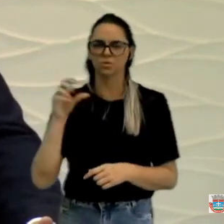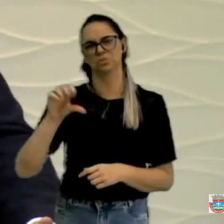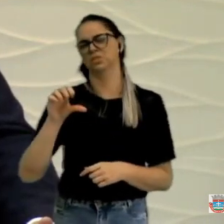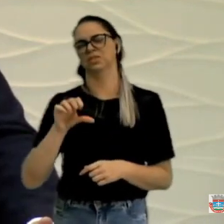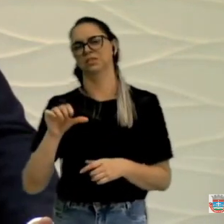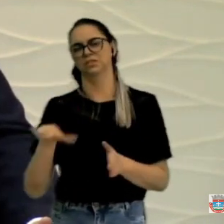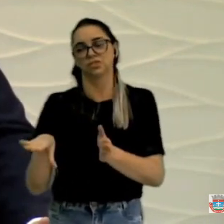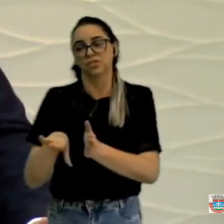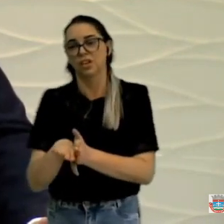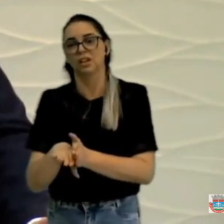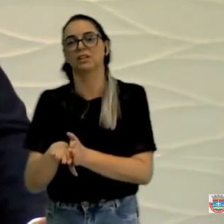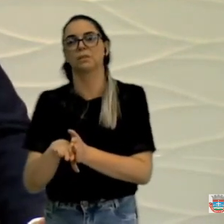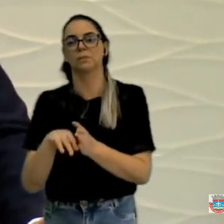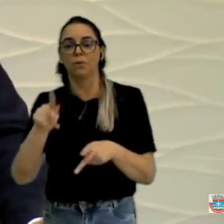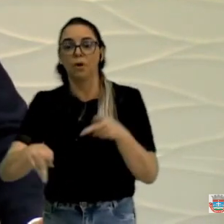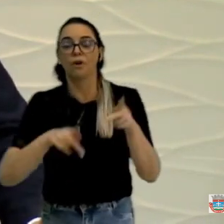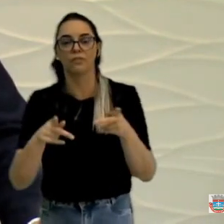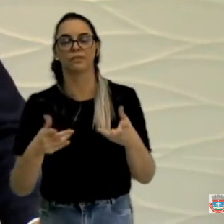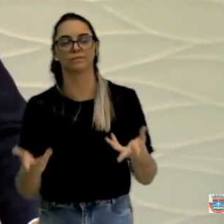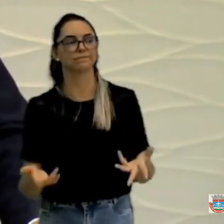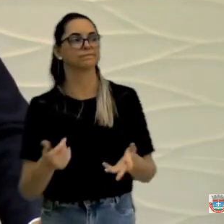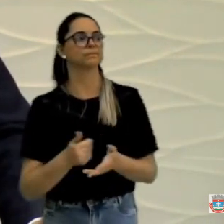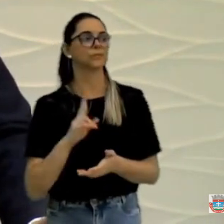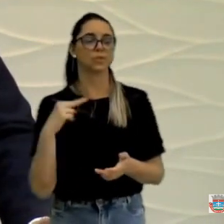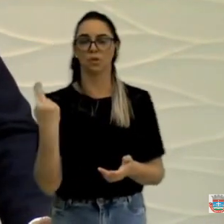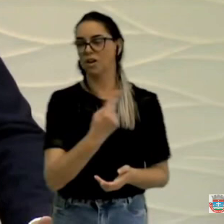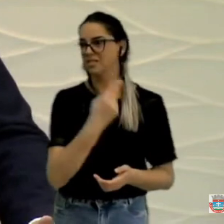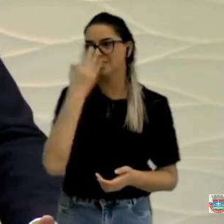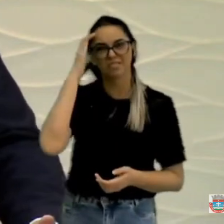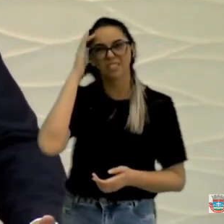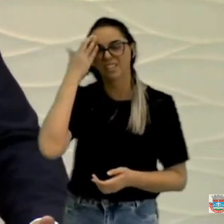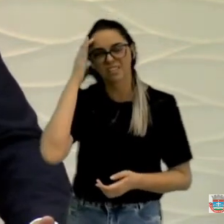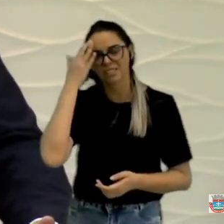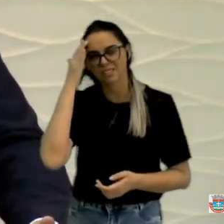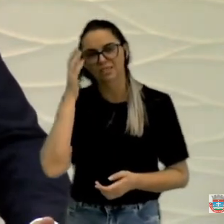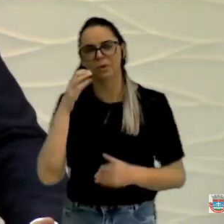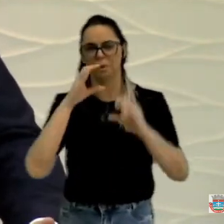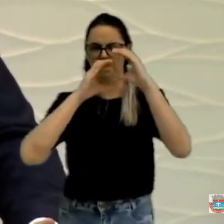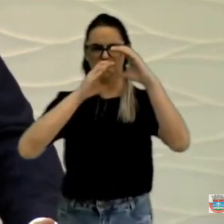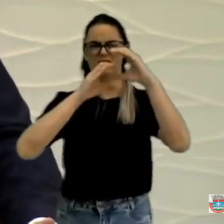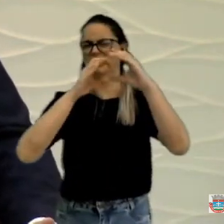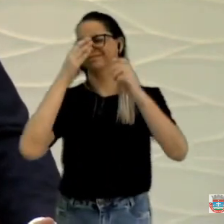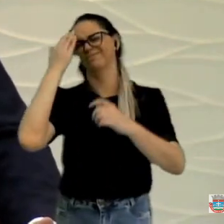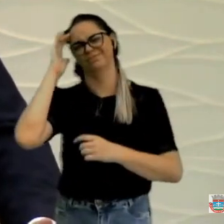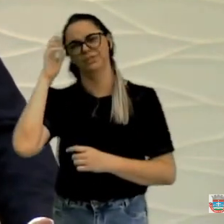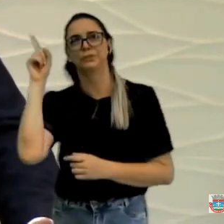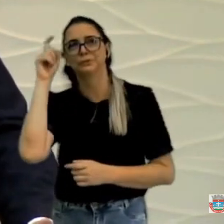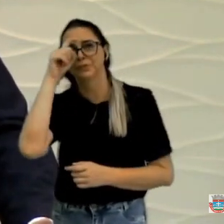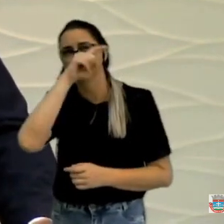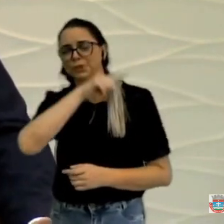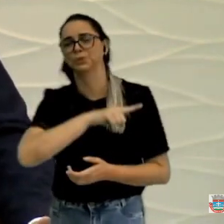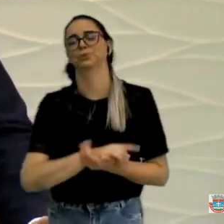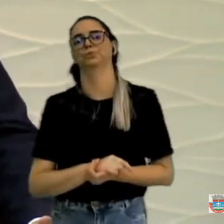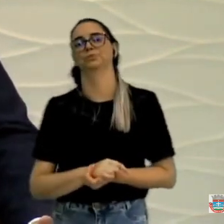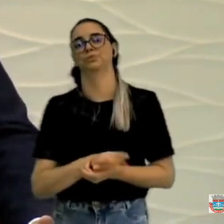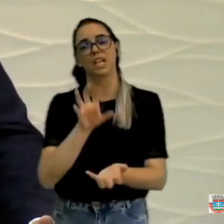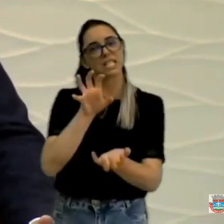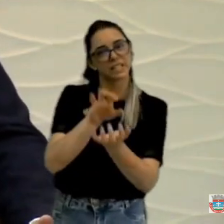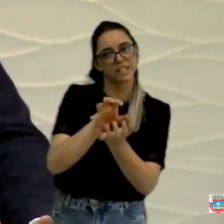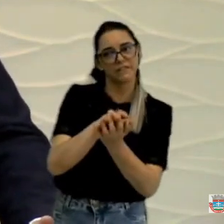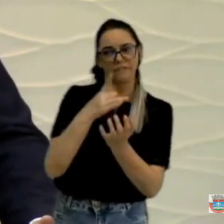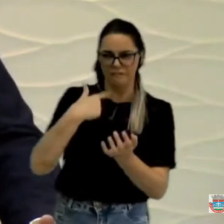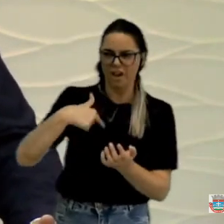a nossa população. Então a gente não consegue entender mais a Compesa. Parece que quanto mais se vai a Recife solicitar melhorias lá na